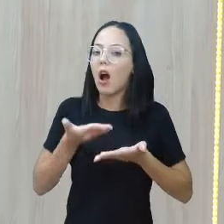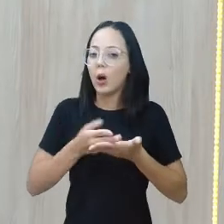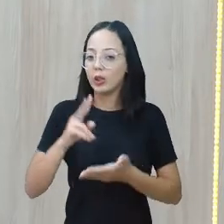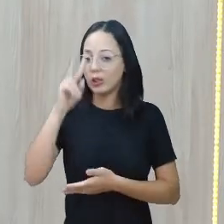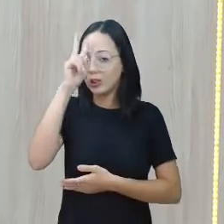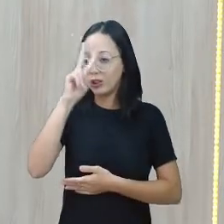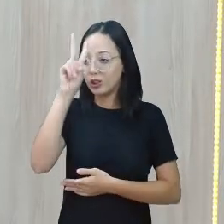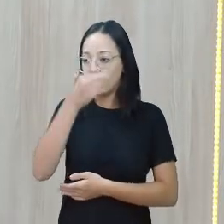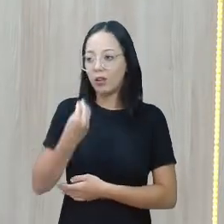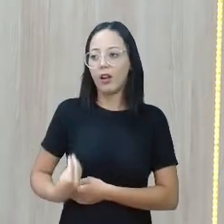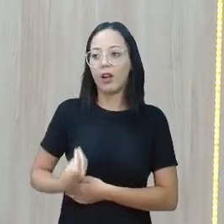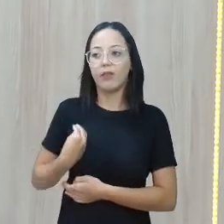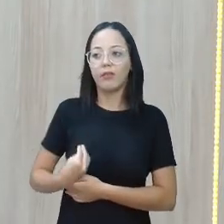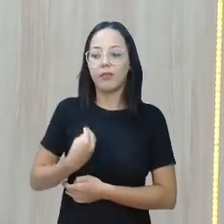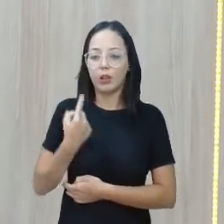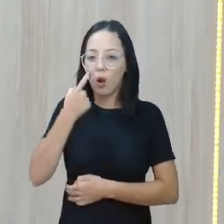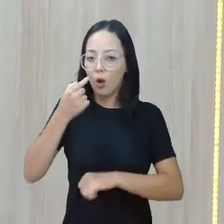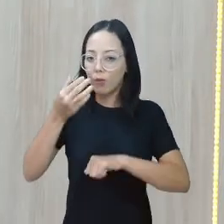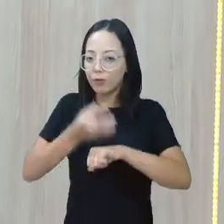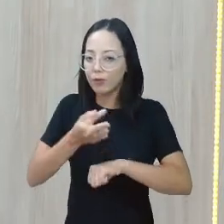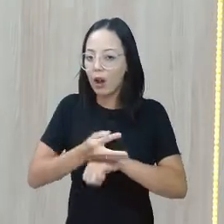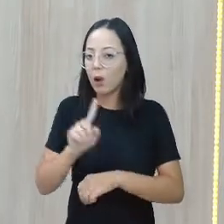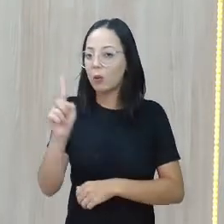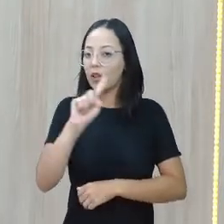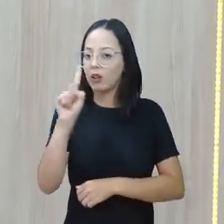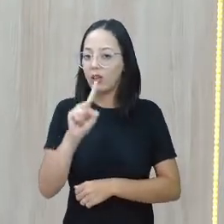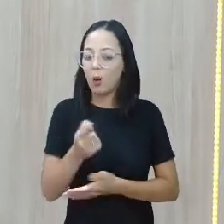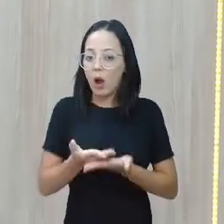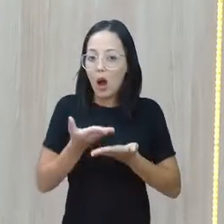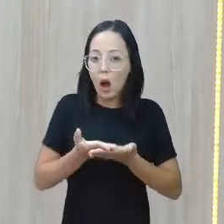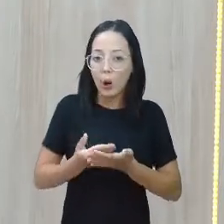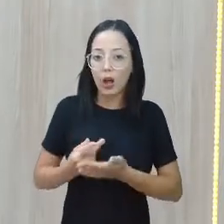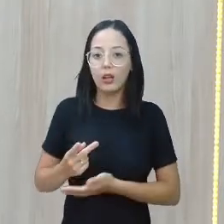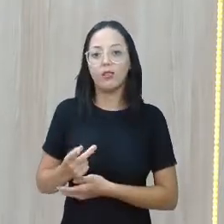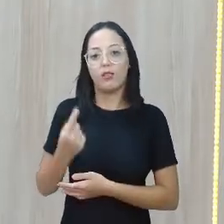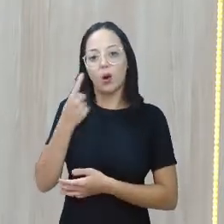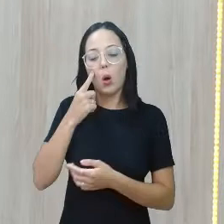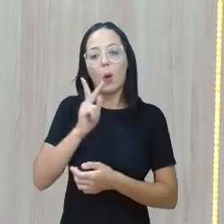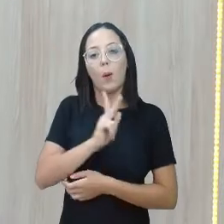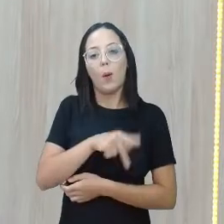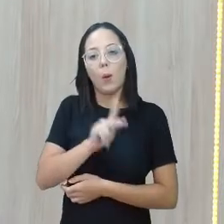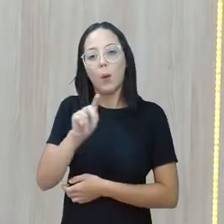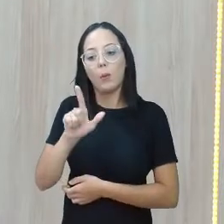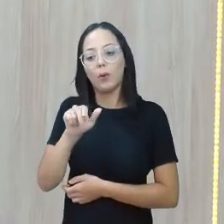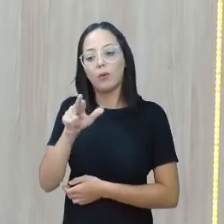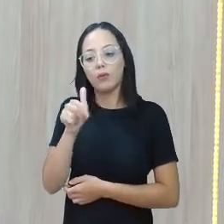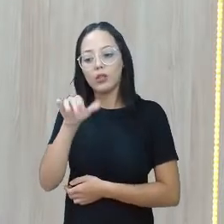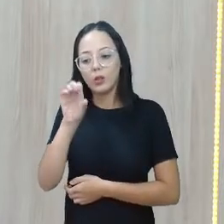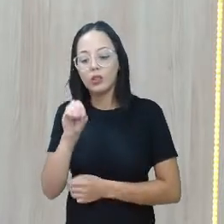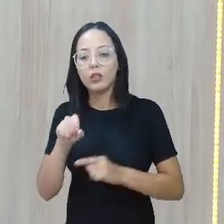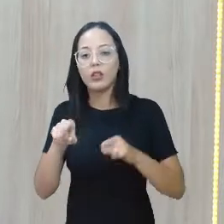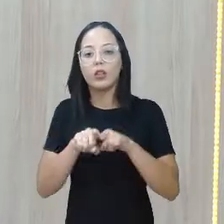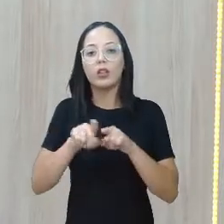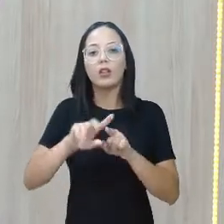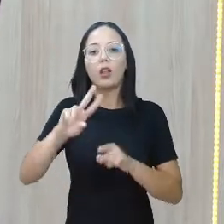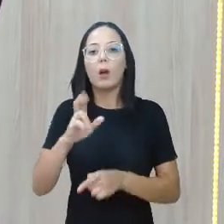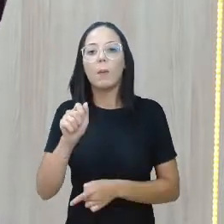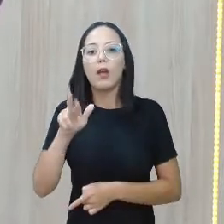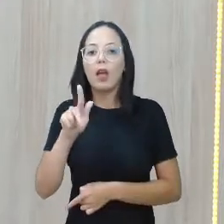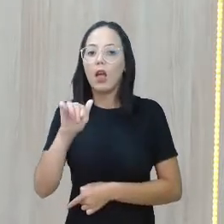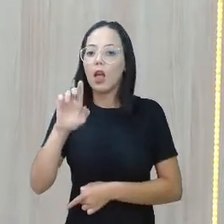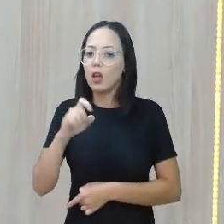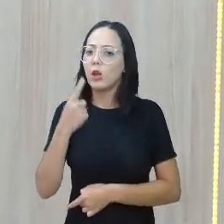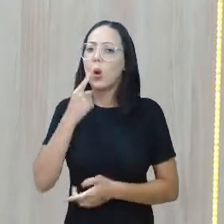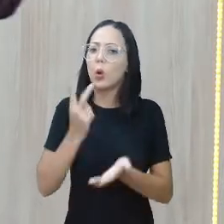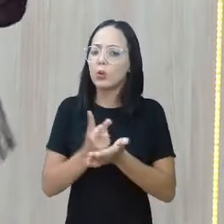é vida. Não falta as aulas dos professores Luciano, não é? E do professor Henrique, não.